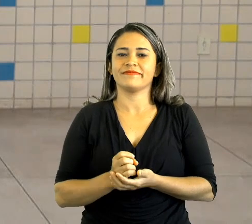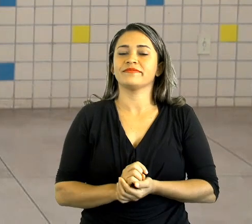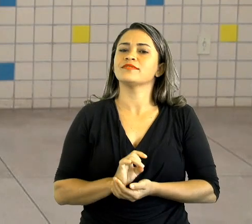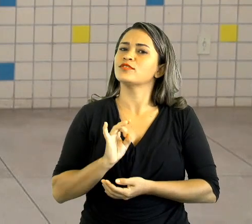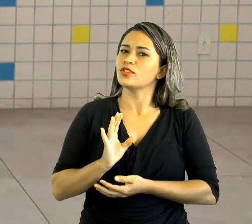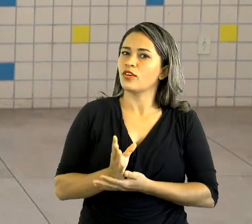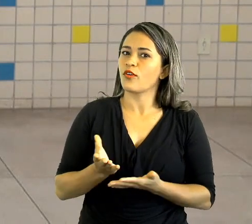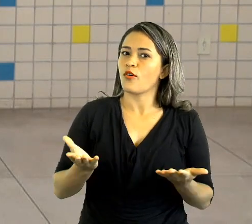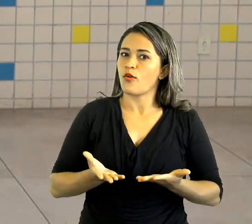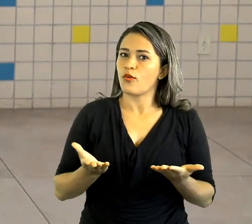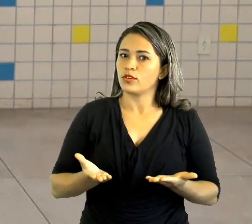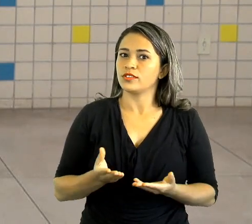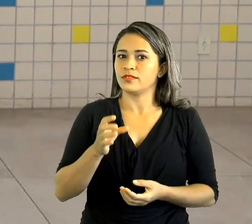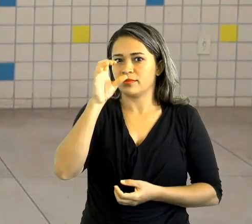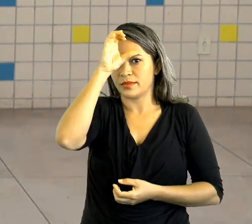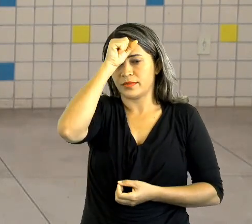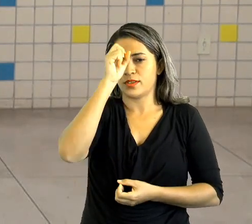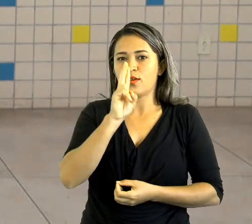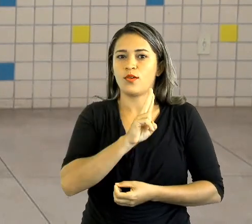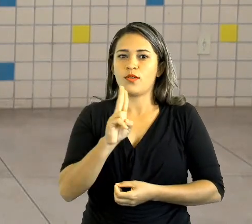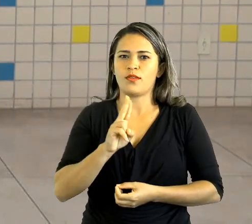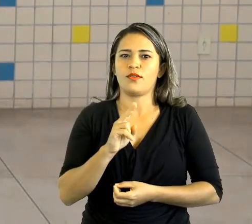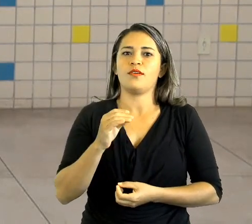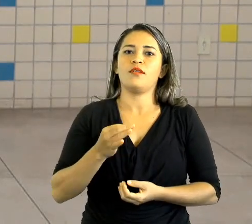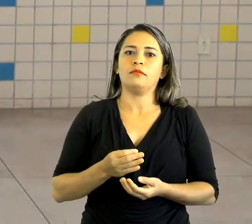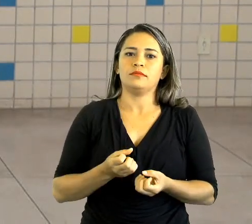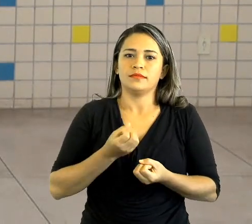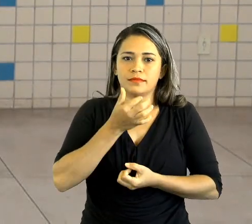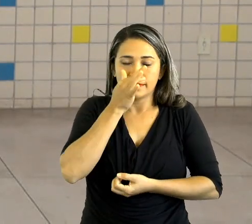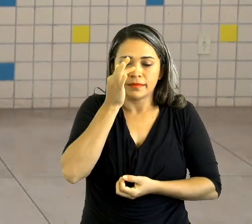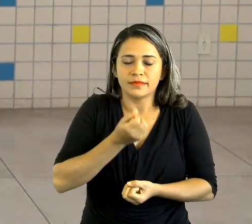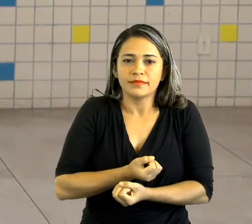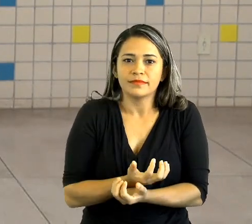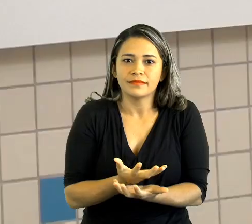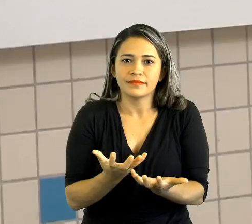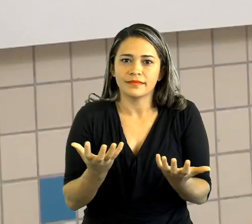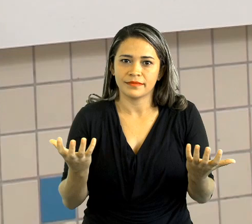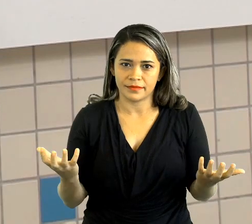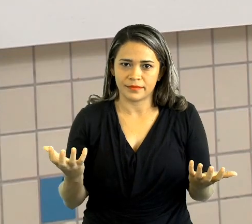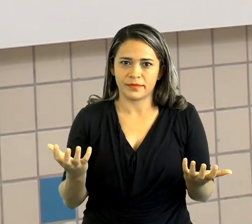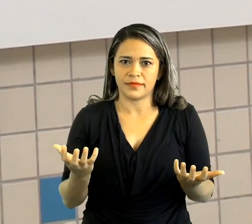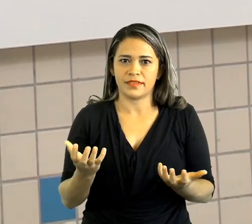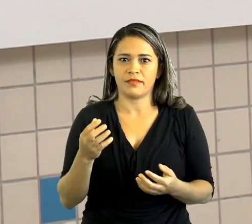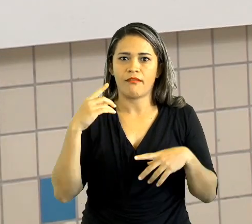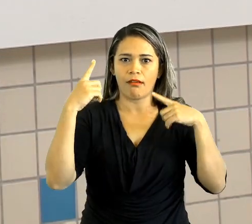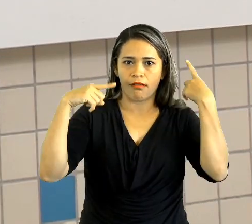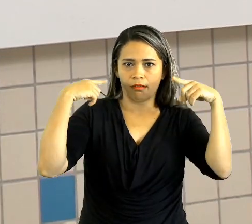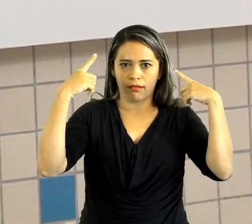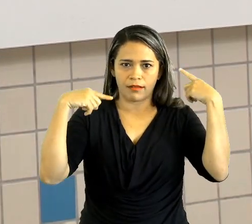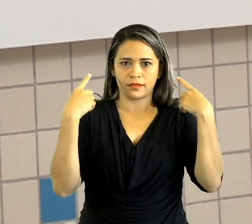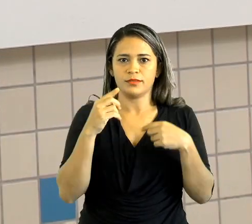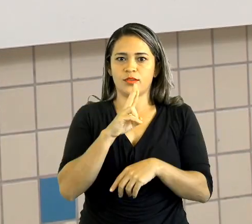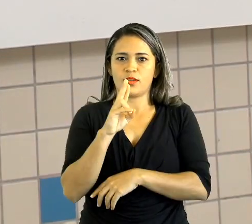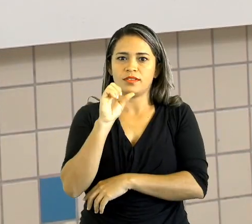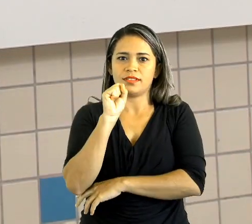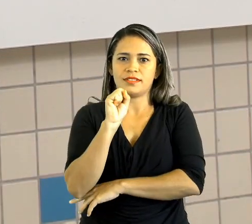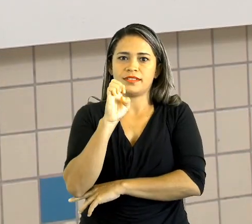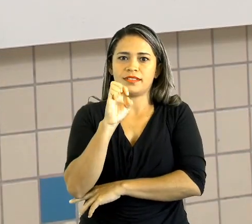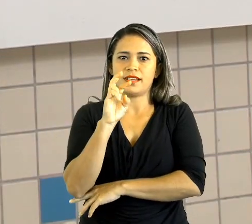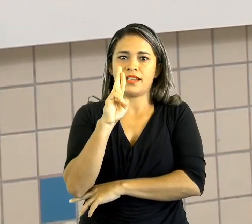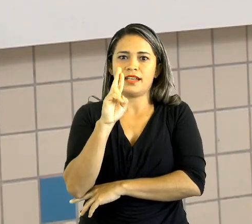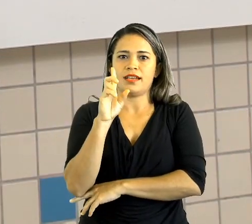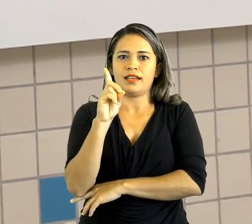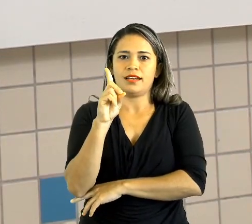nosso poema de hoje é A Primavera Endoideceu, de Sérgio Caparelli. Vamos iniciar, eu vou